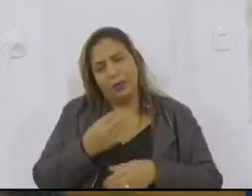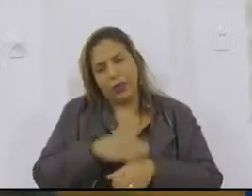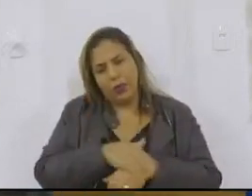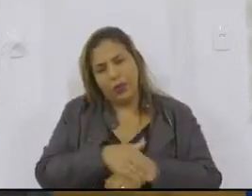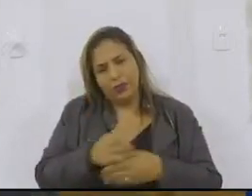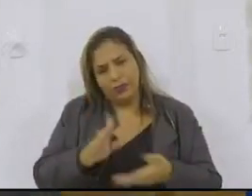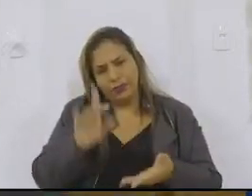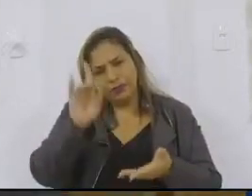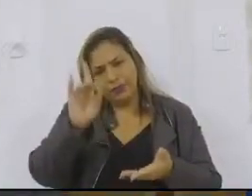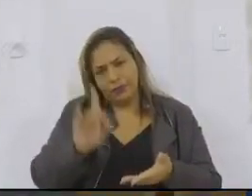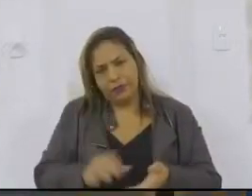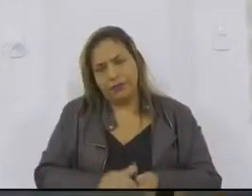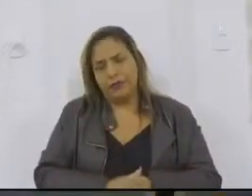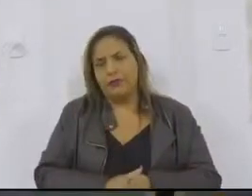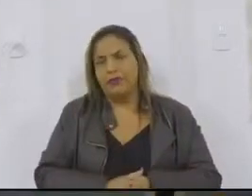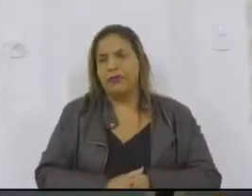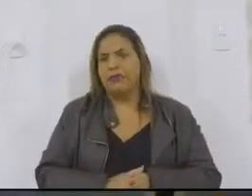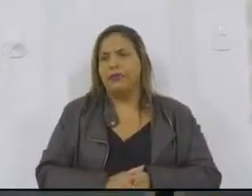Deus.